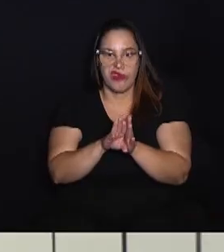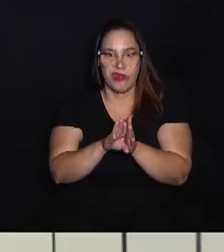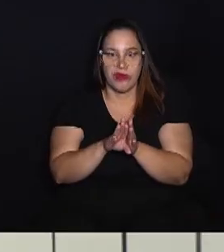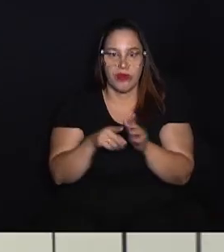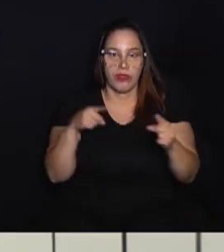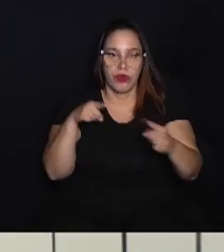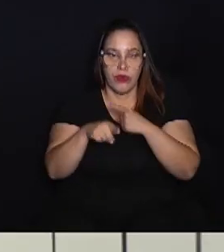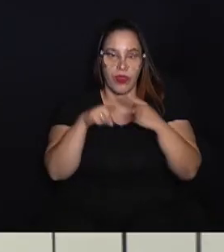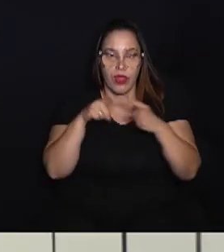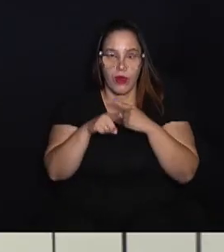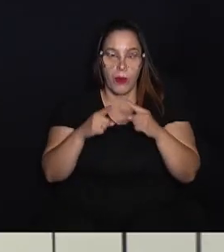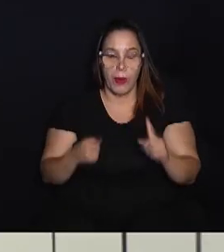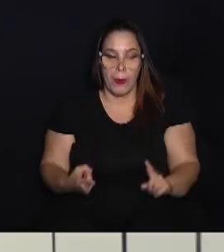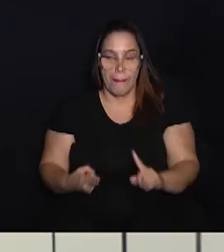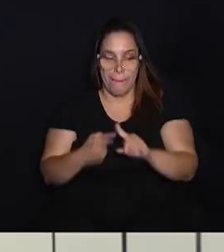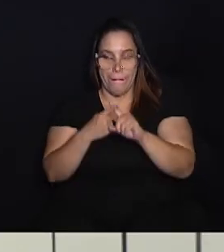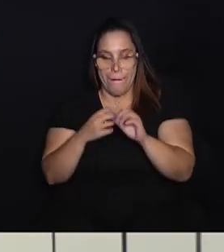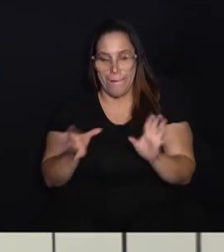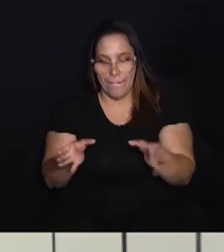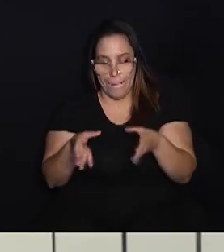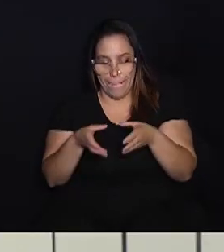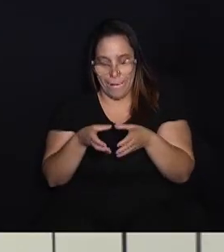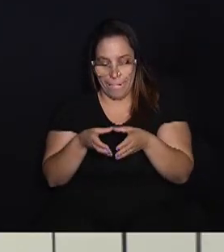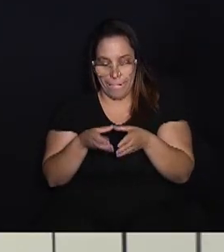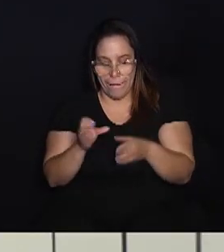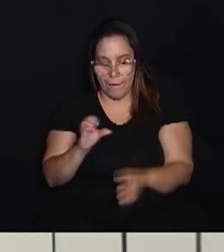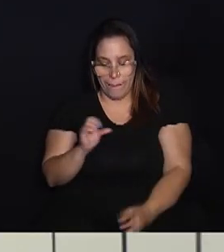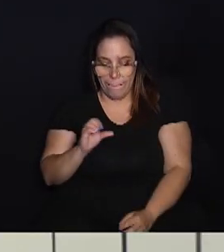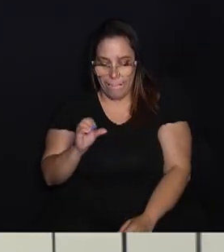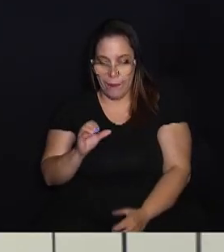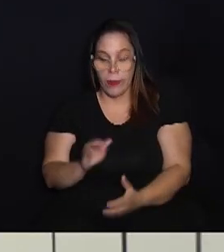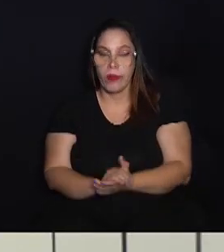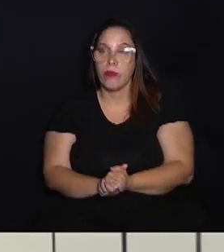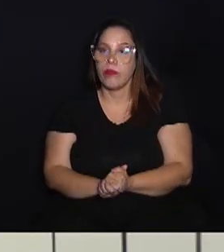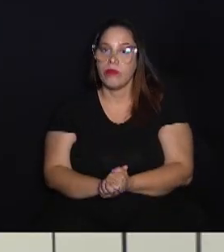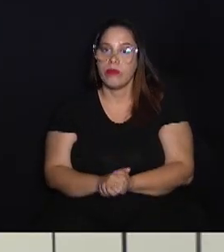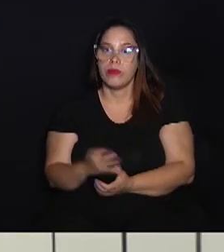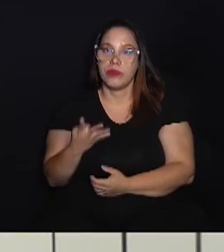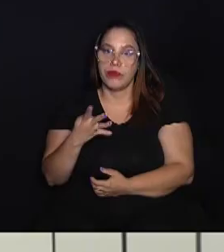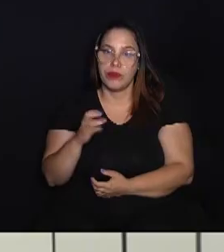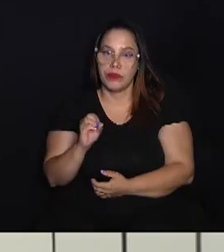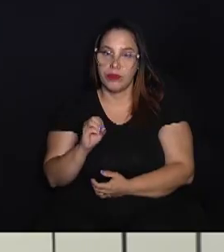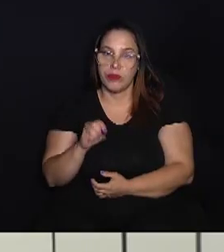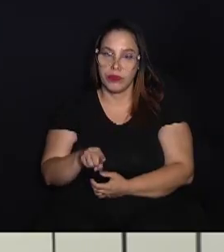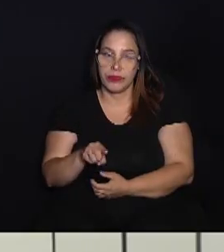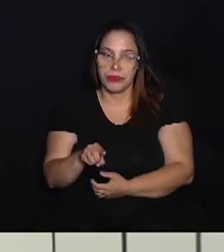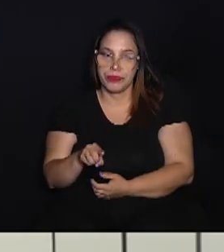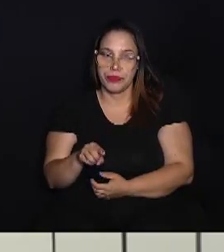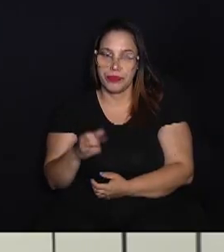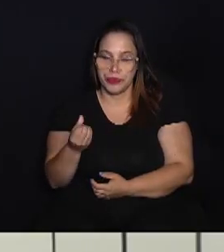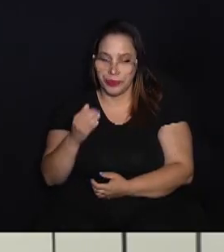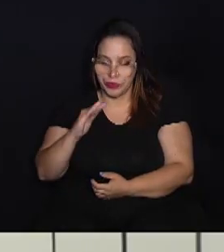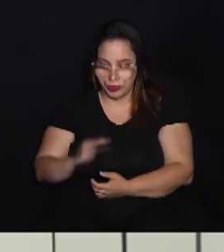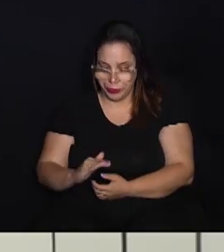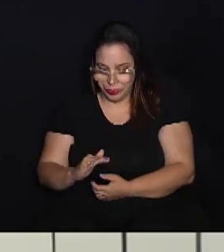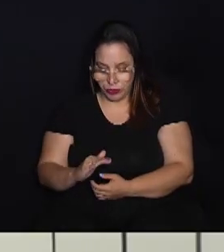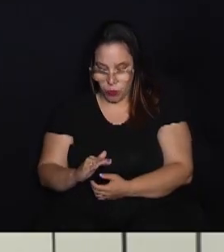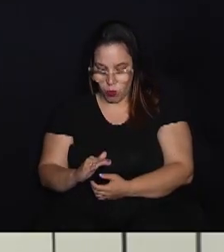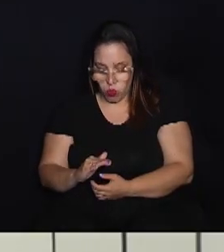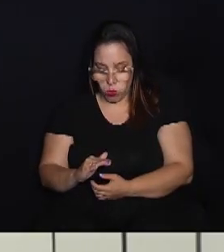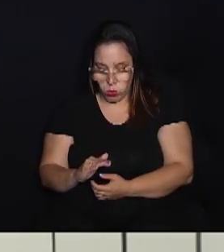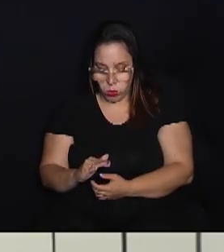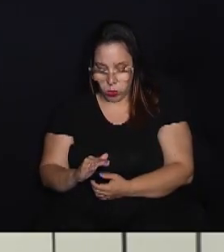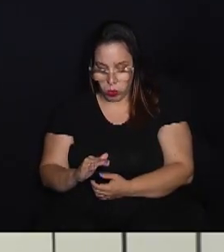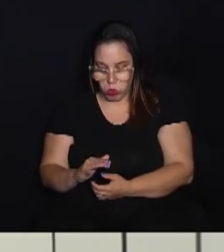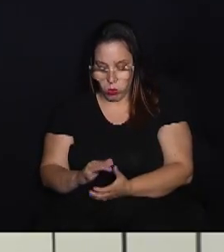briga pelo acesso. A equipe está na 9ª colocação com 40 pontos, 6 abaixo do último time